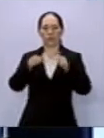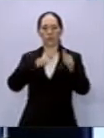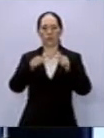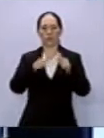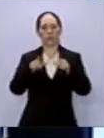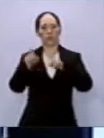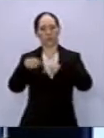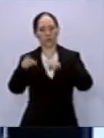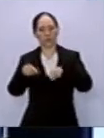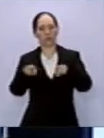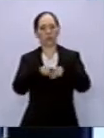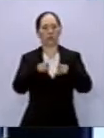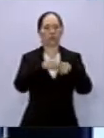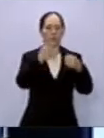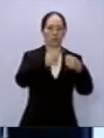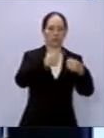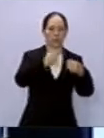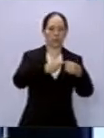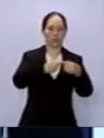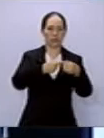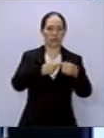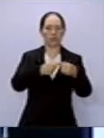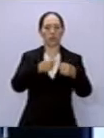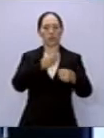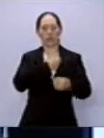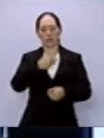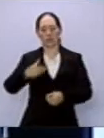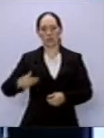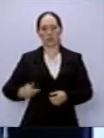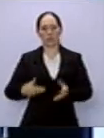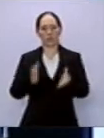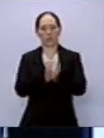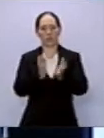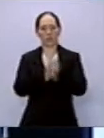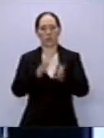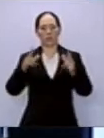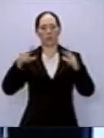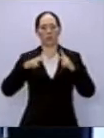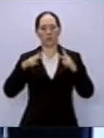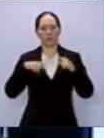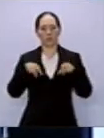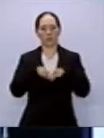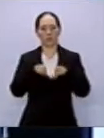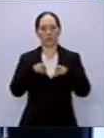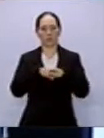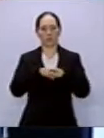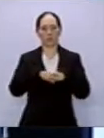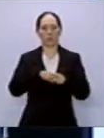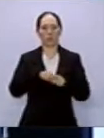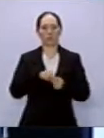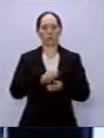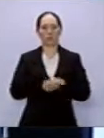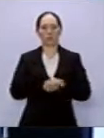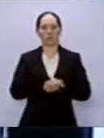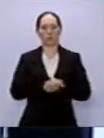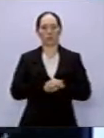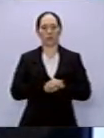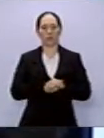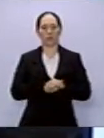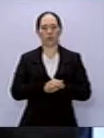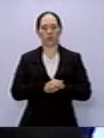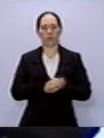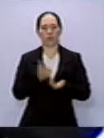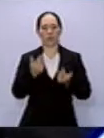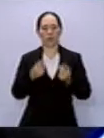trabalhadores do campo e da acertar da cidade do setor público e do setor privado das categorias é